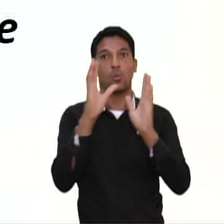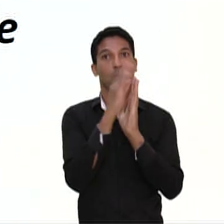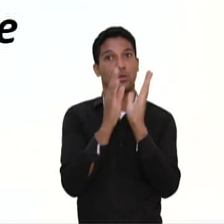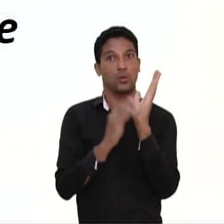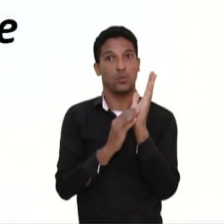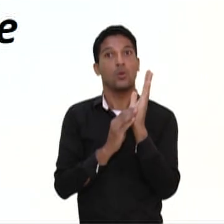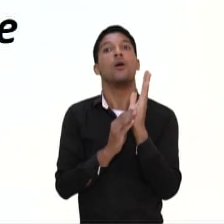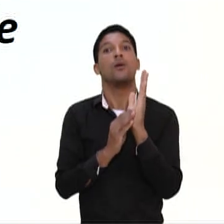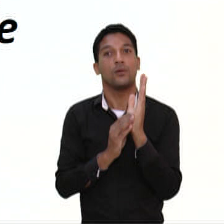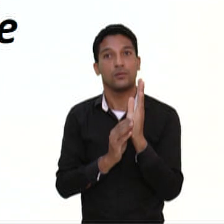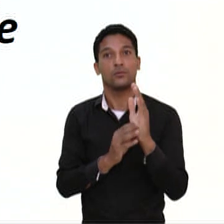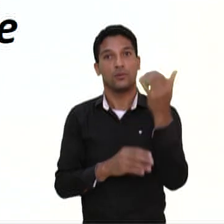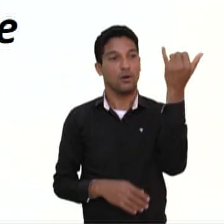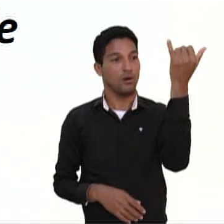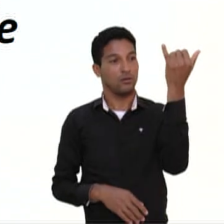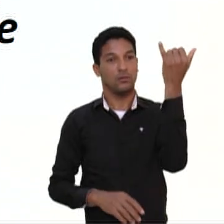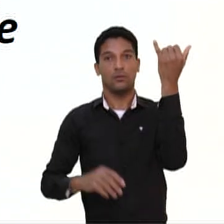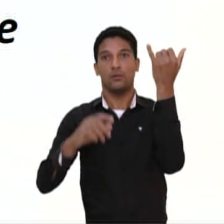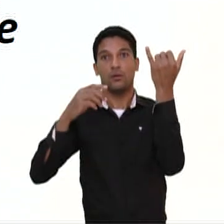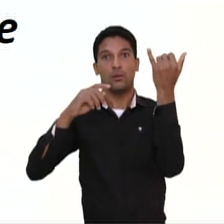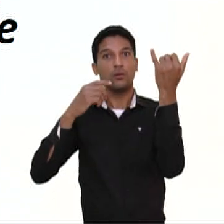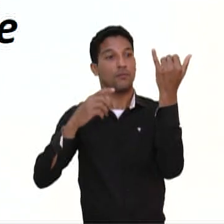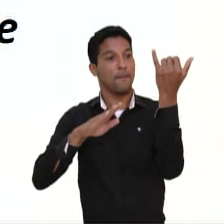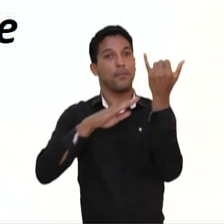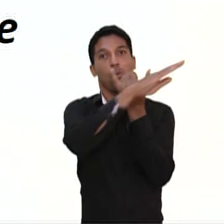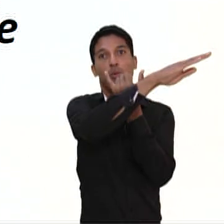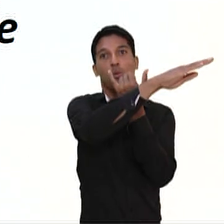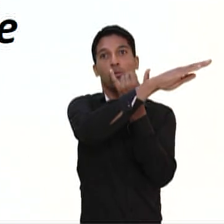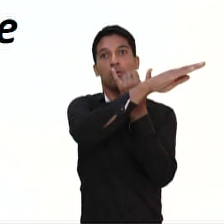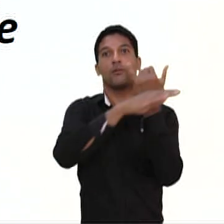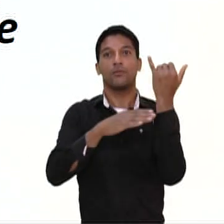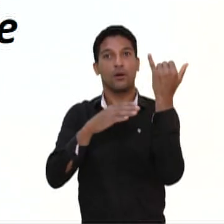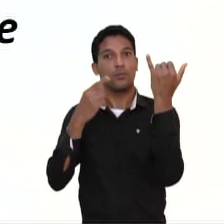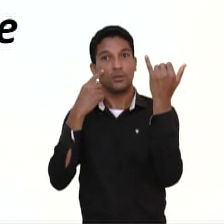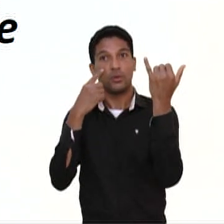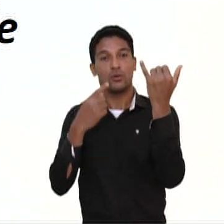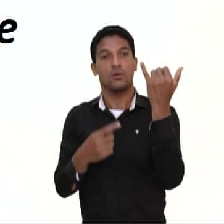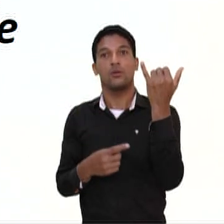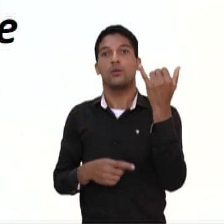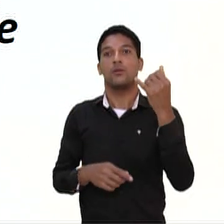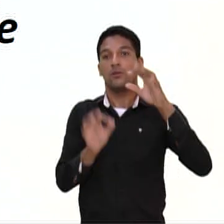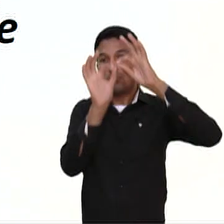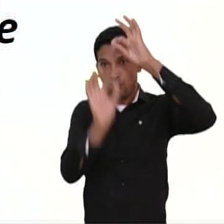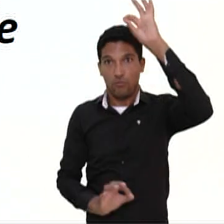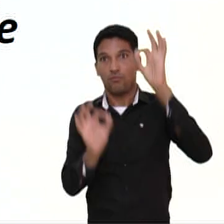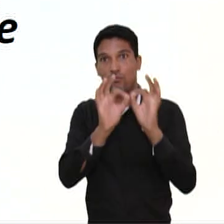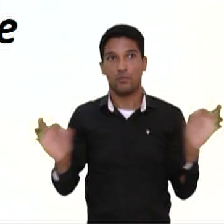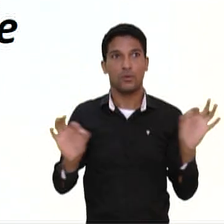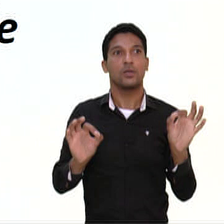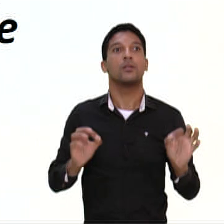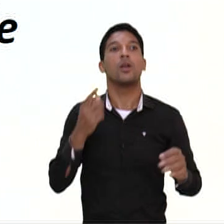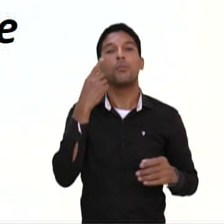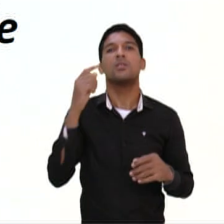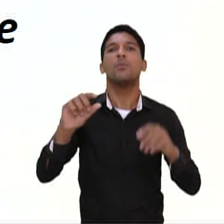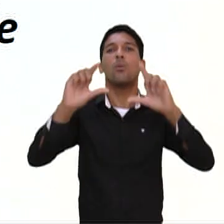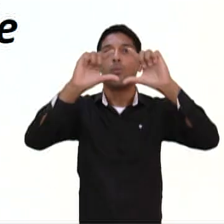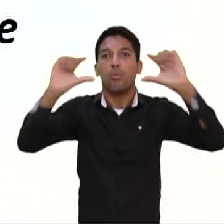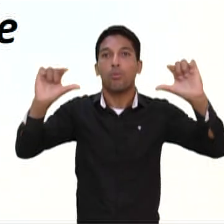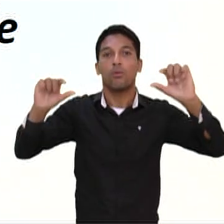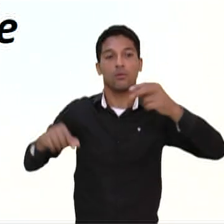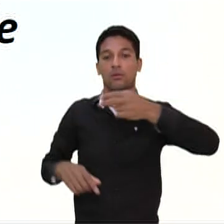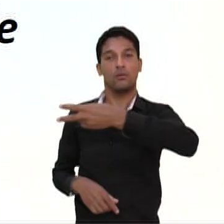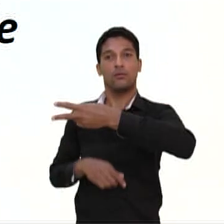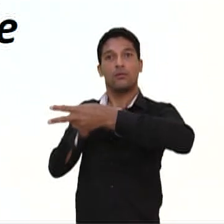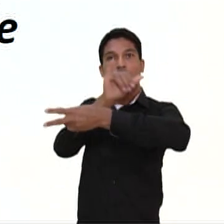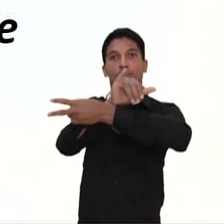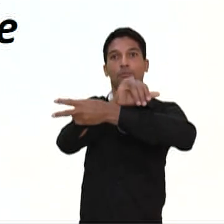bom? Retomando lá, ó, função quadrática, né? Então nós temos aqui o nosso modelo de função quadrática, y igual a